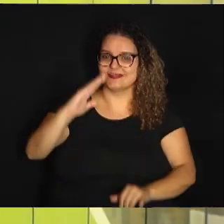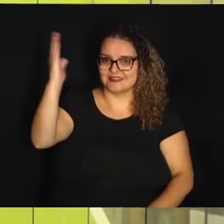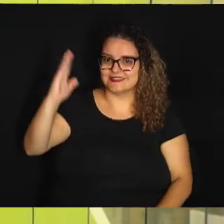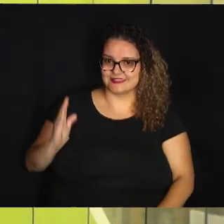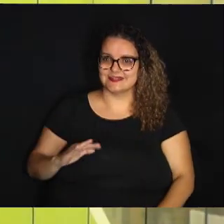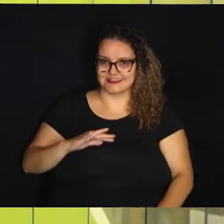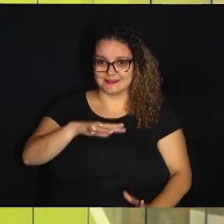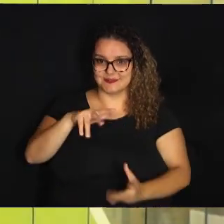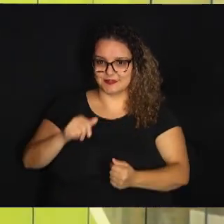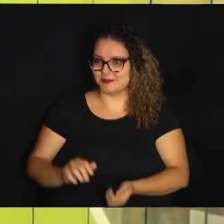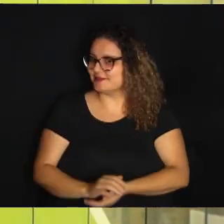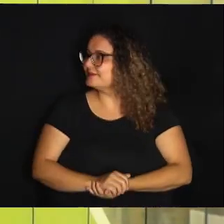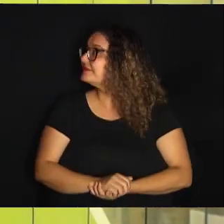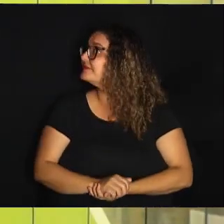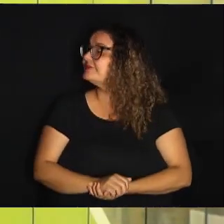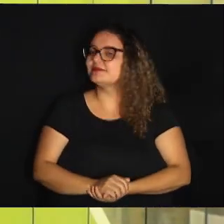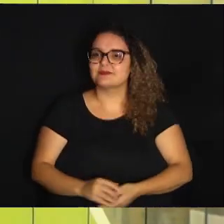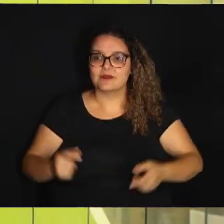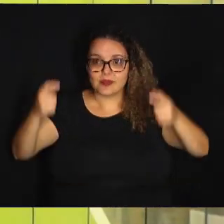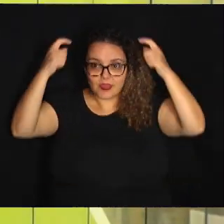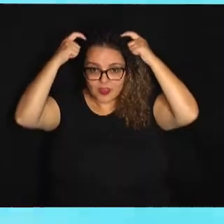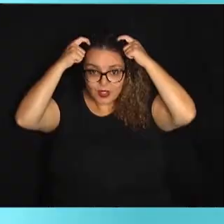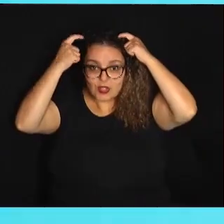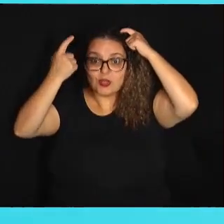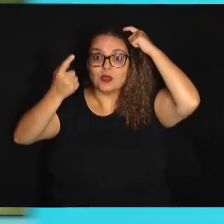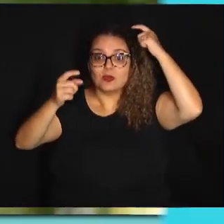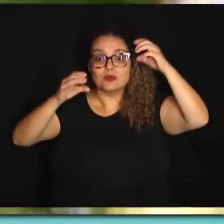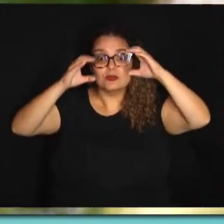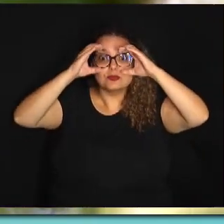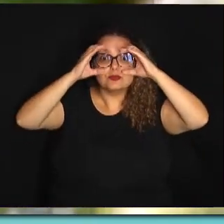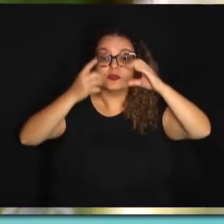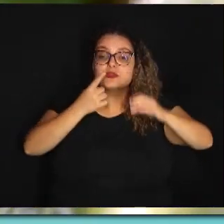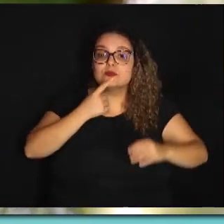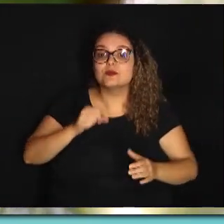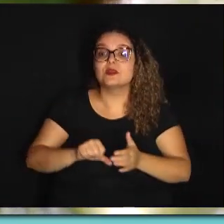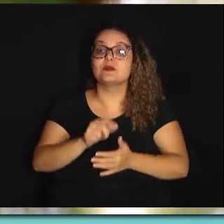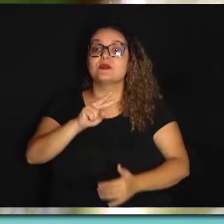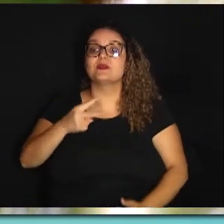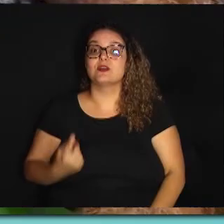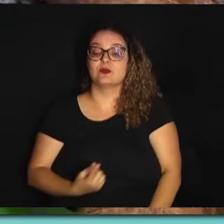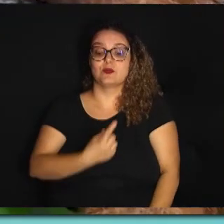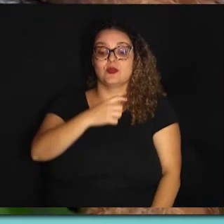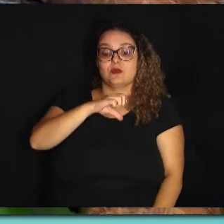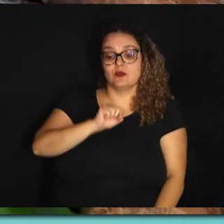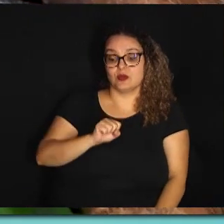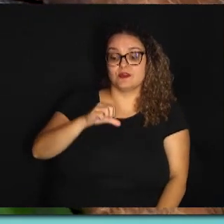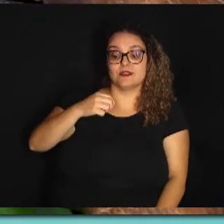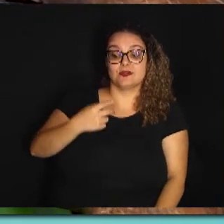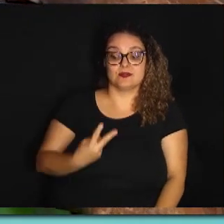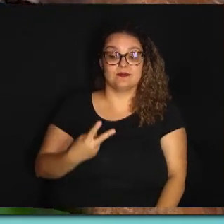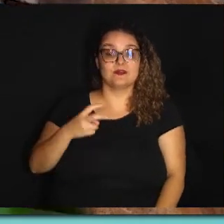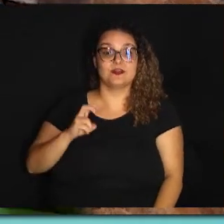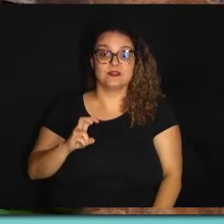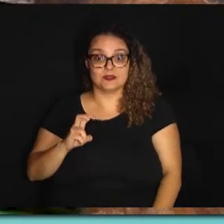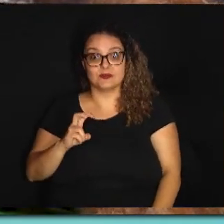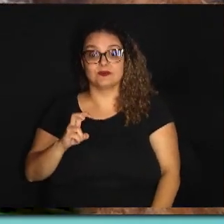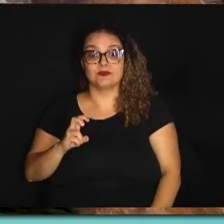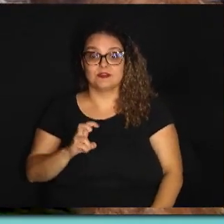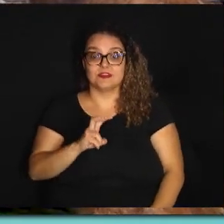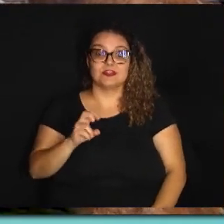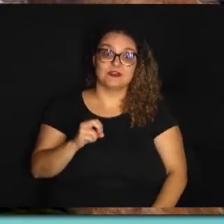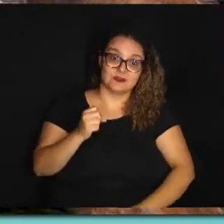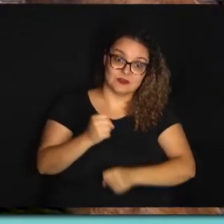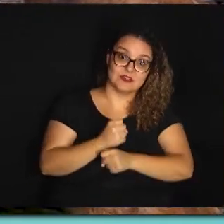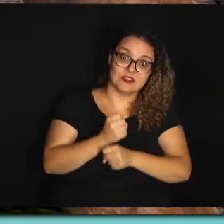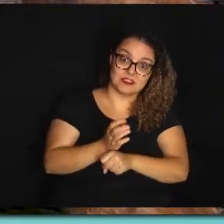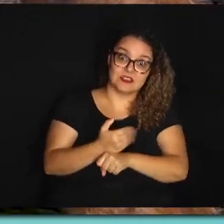pelas curiosidades e notícias do Brasil e do mundo. O panda vermelho foi descrito pela primeira vez em